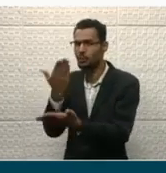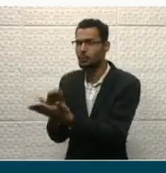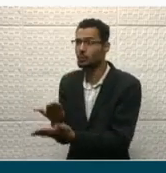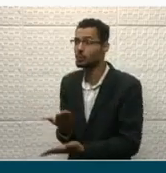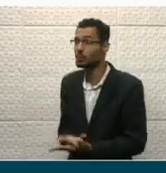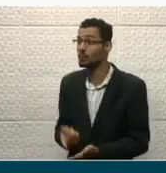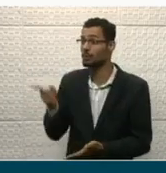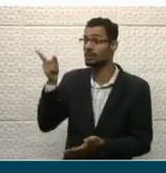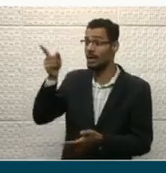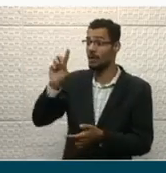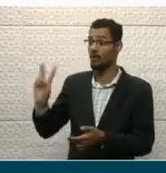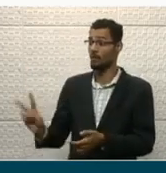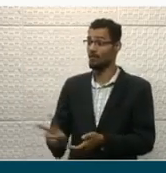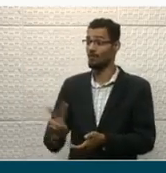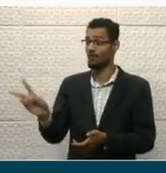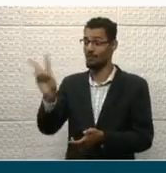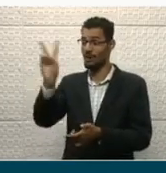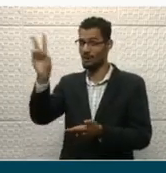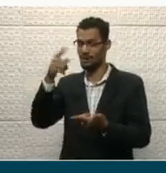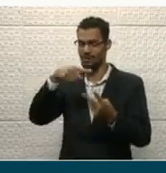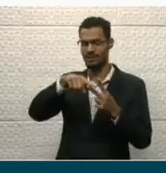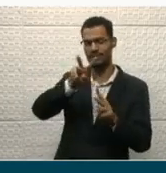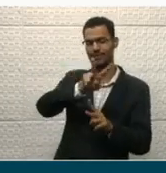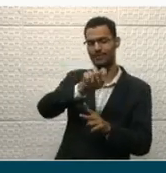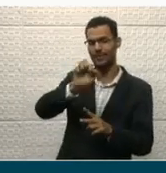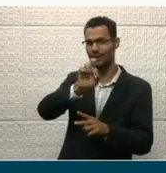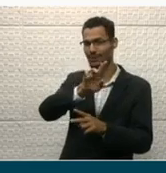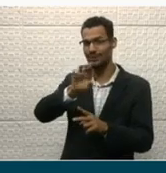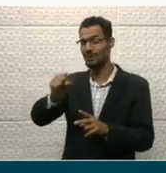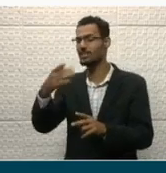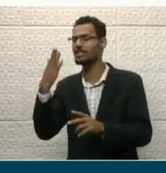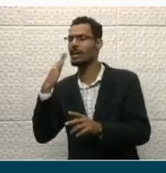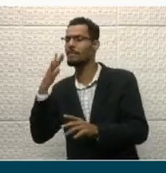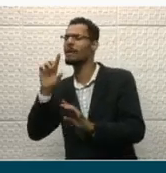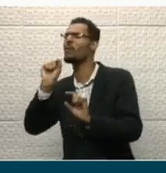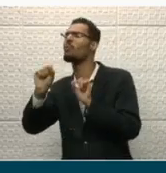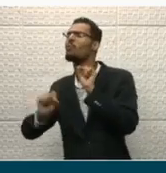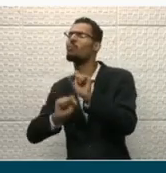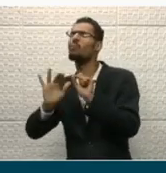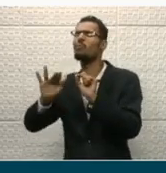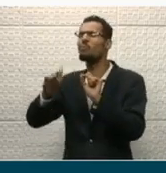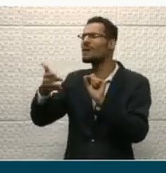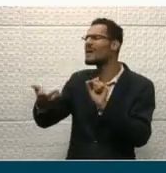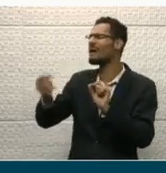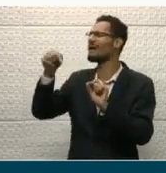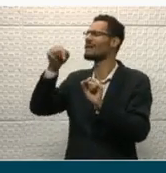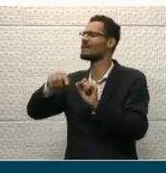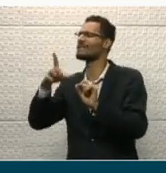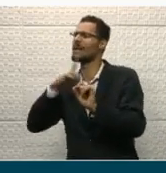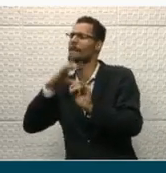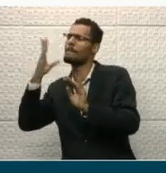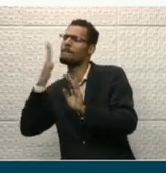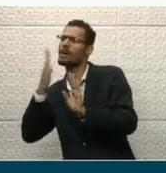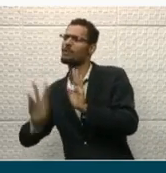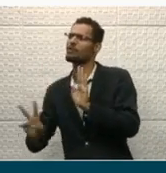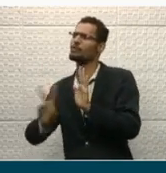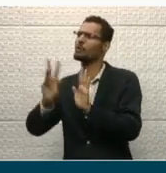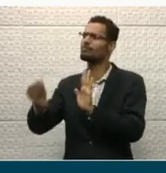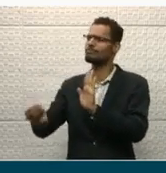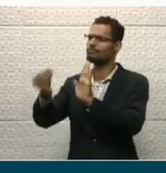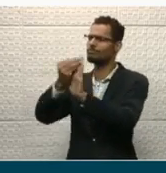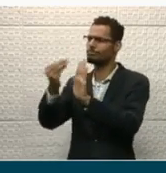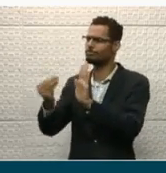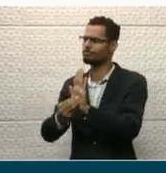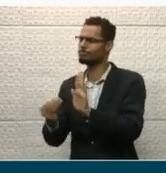os autovalores e autovetores, conhecendo a sua definição, como que eu determino um autovalor, como